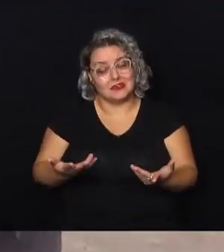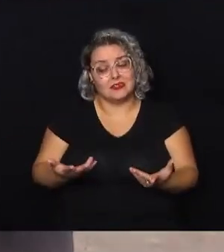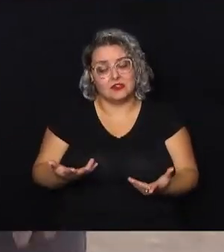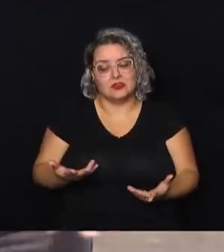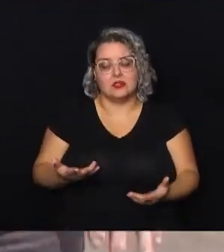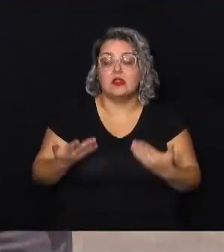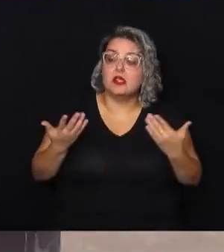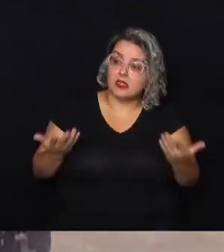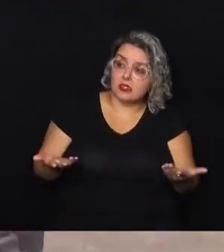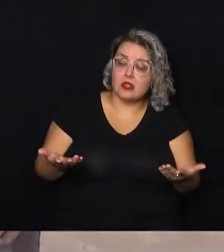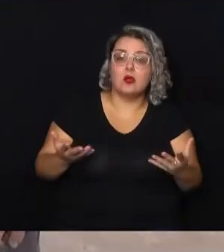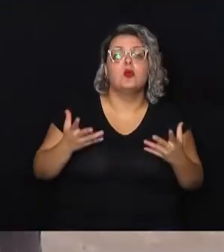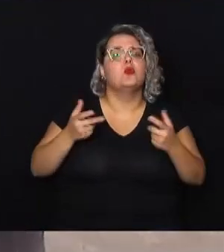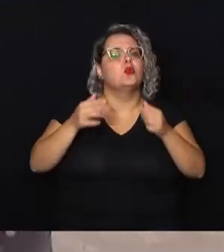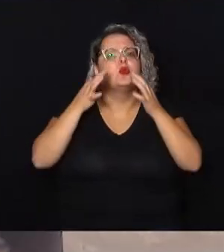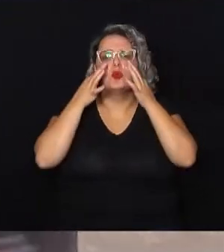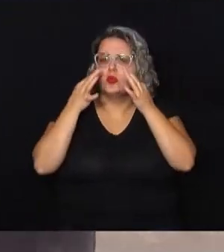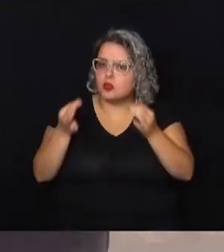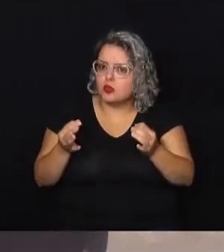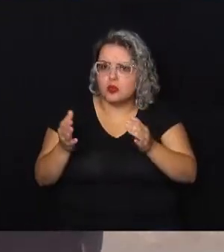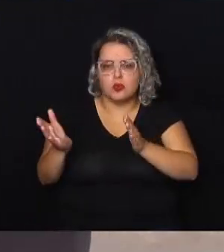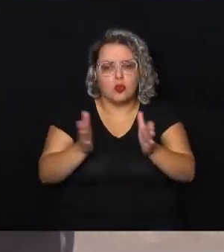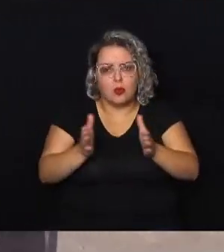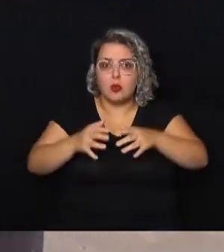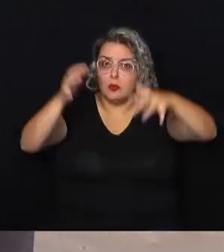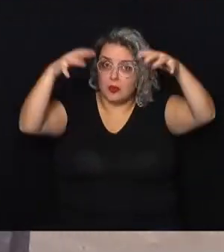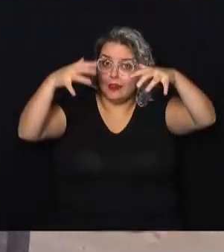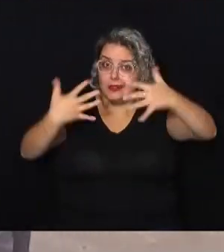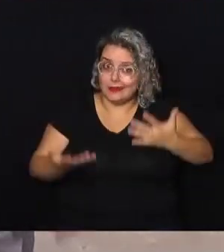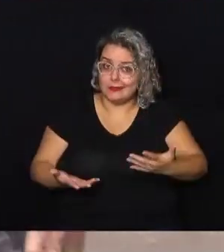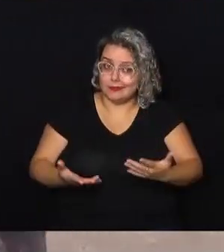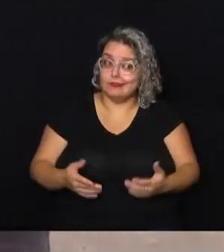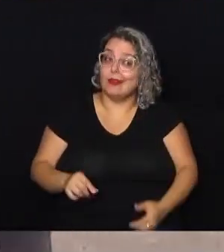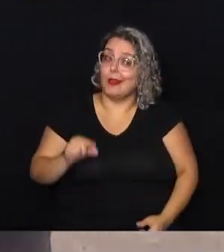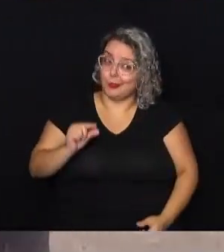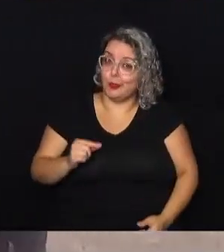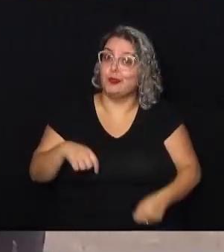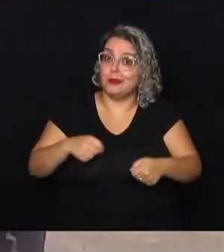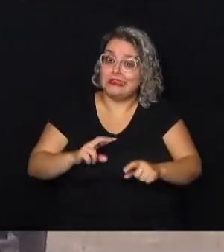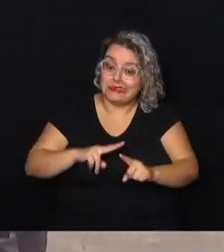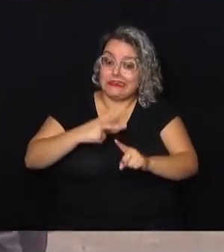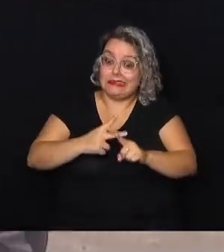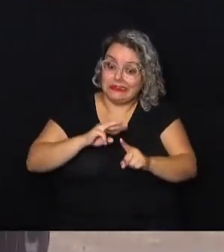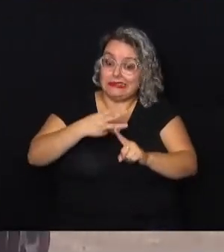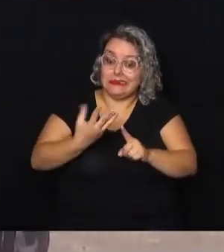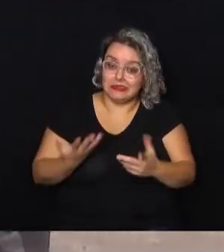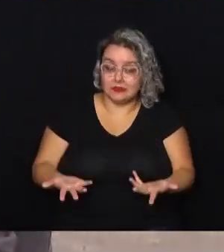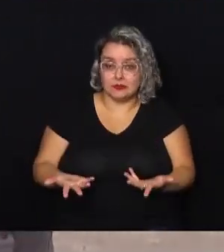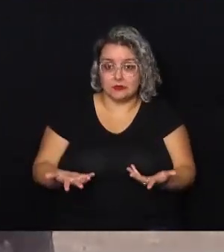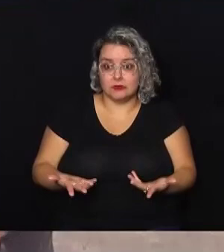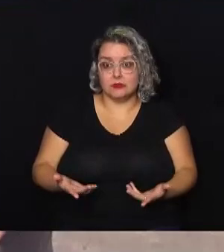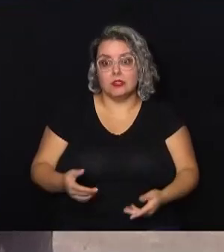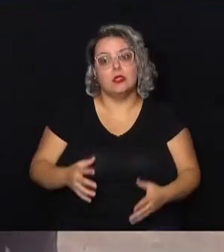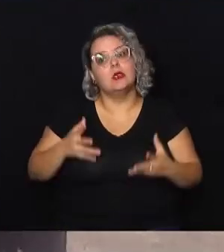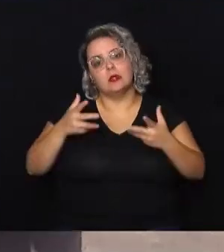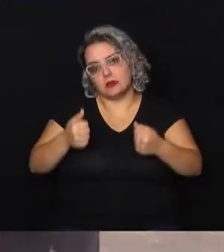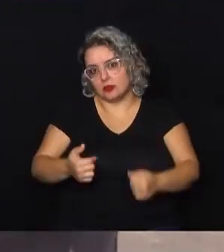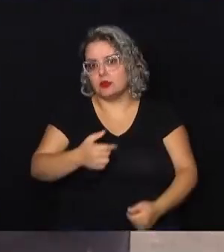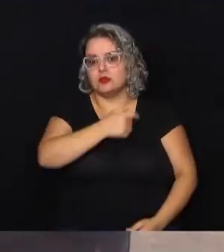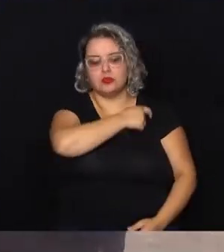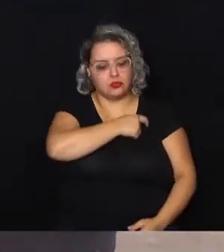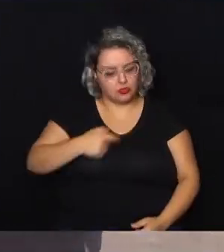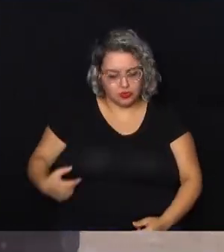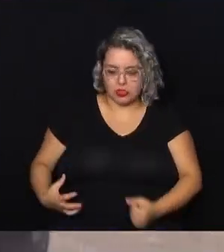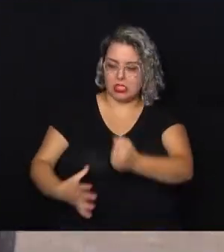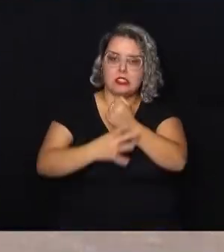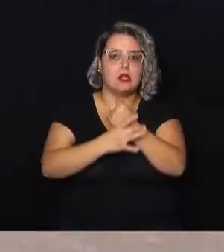Então, toda atenção no período de chuvas é pouca. E está com os itens de segurança do veículo